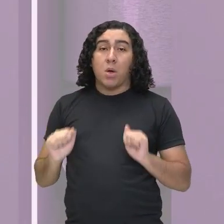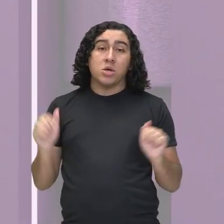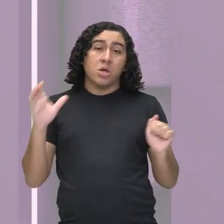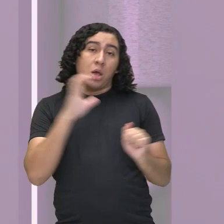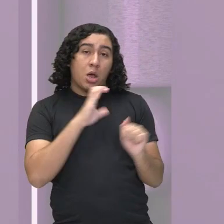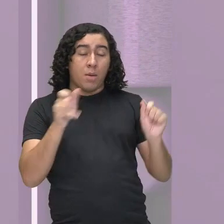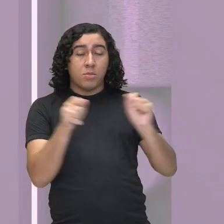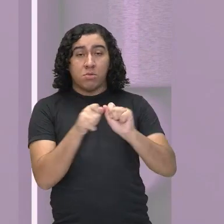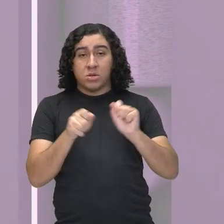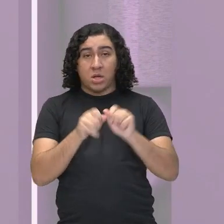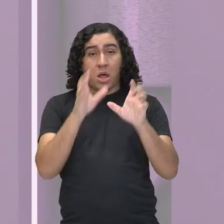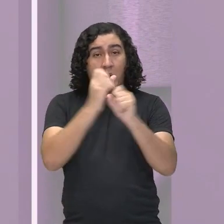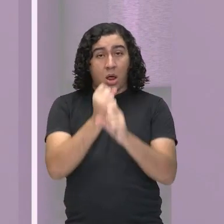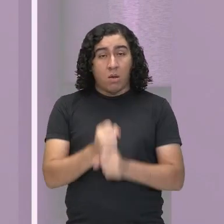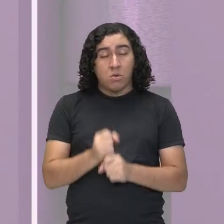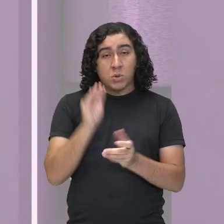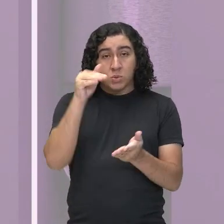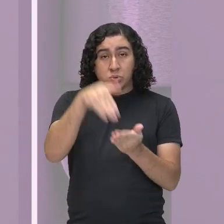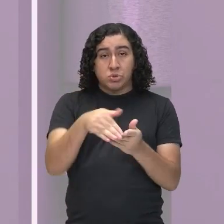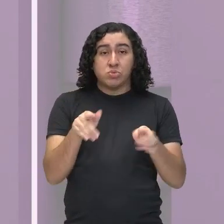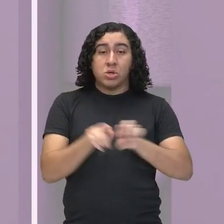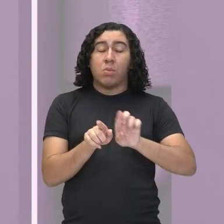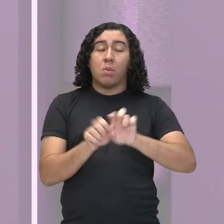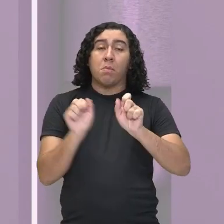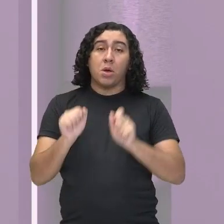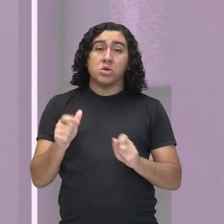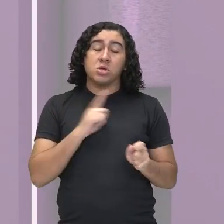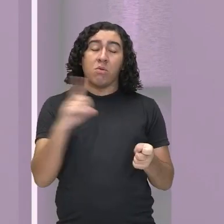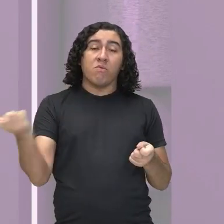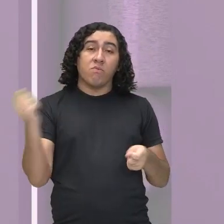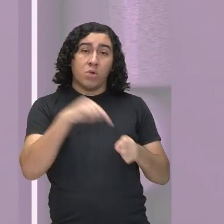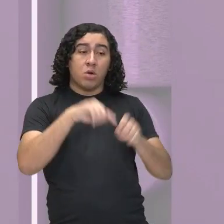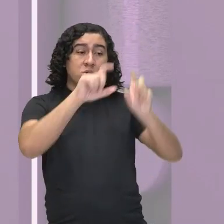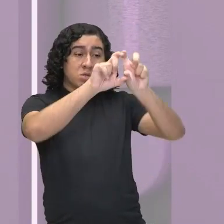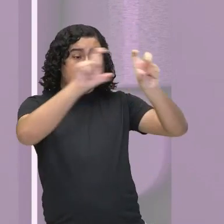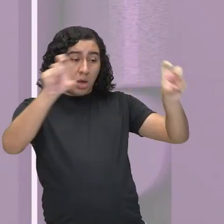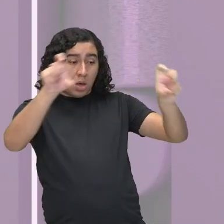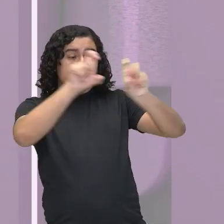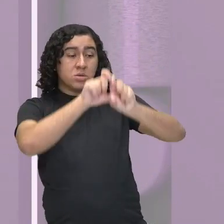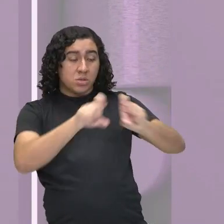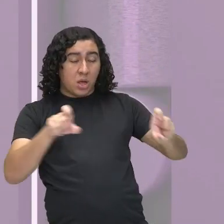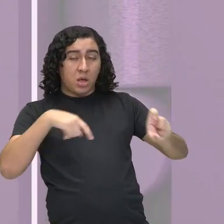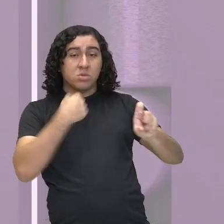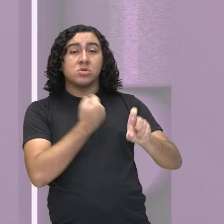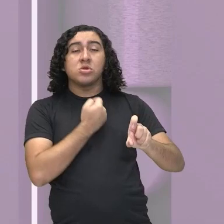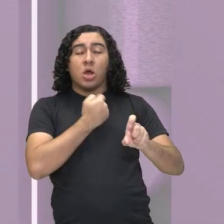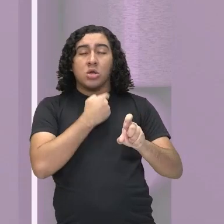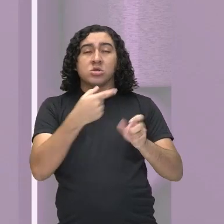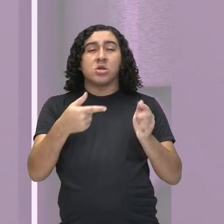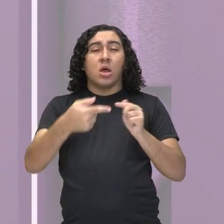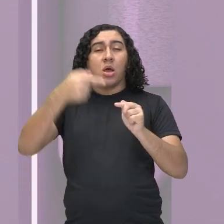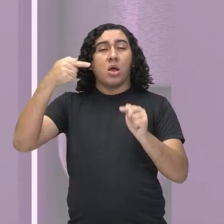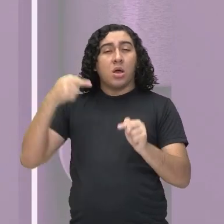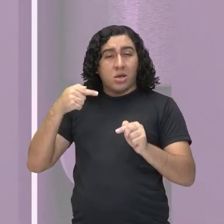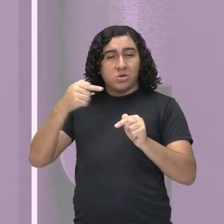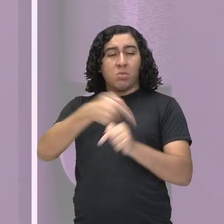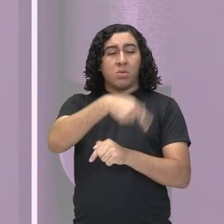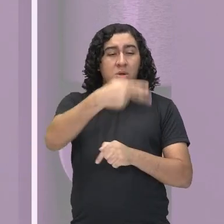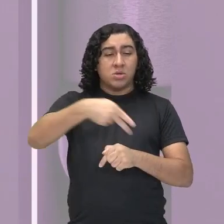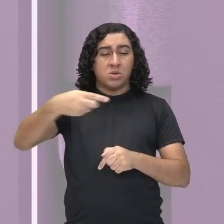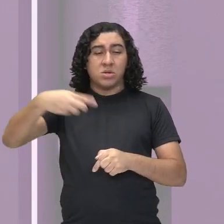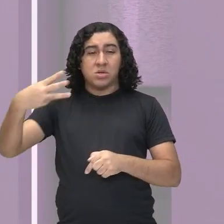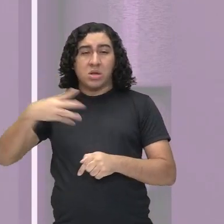nós vimos no exemplo, ou então você pode retomar através daquele modelo que nós vimos ali na primeira, na segunda e